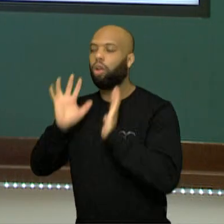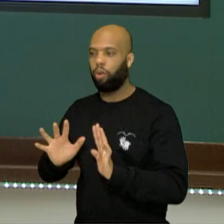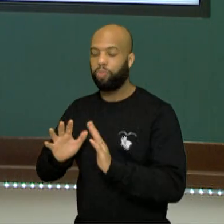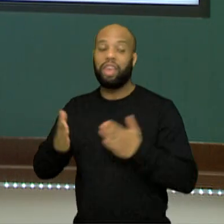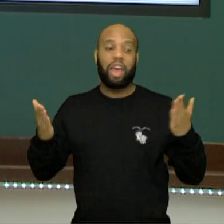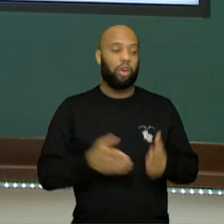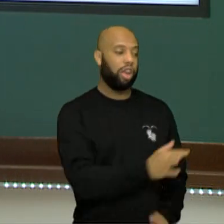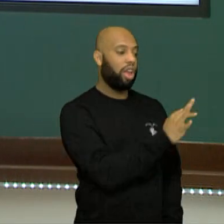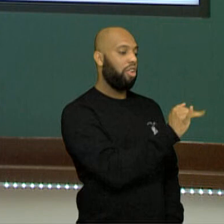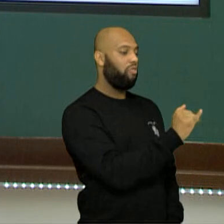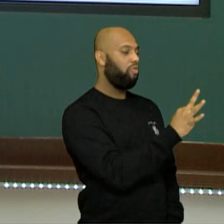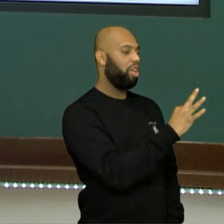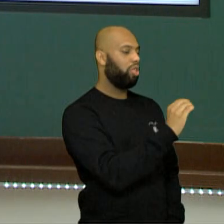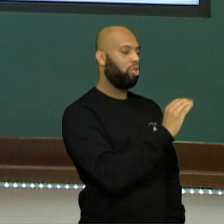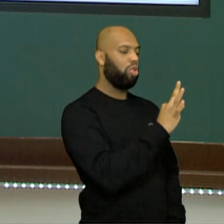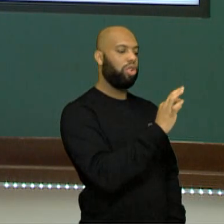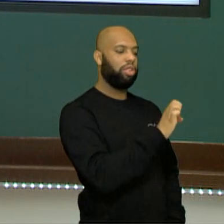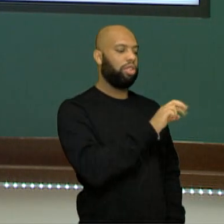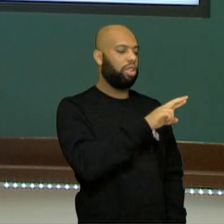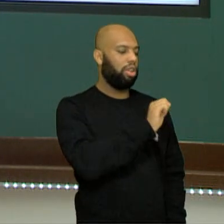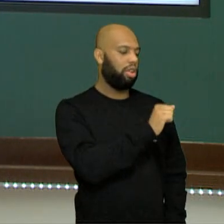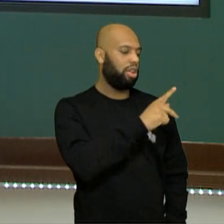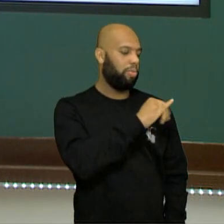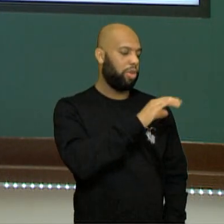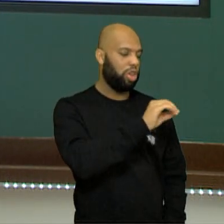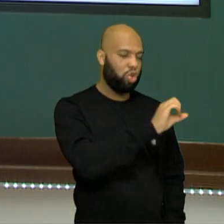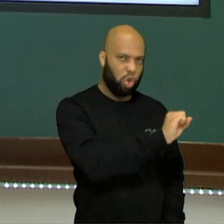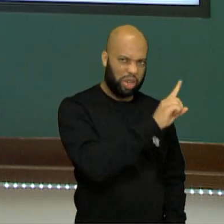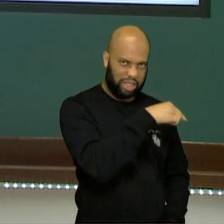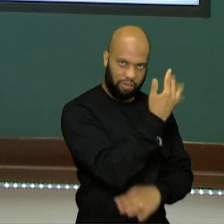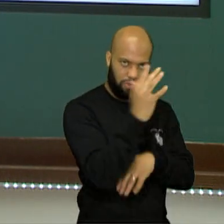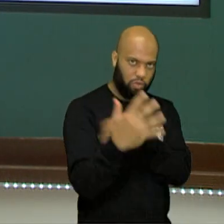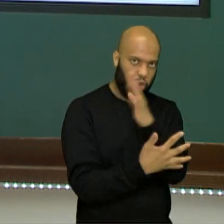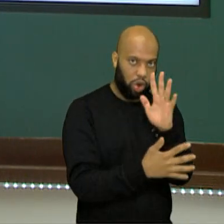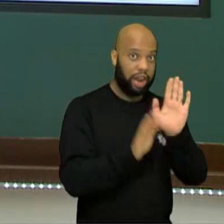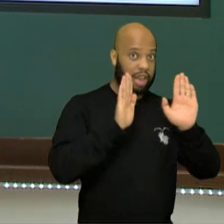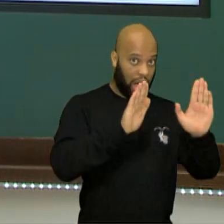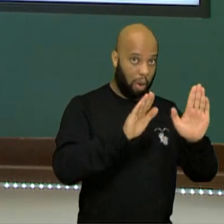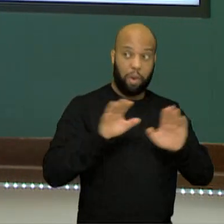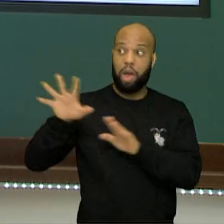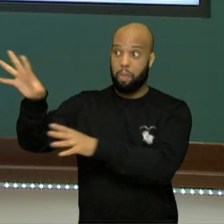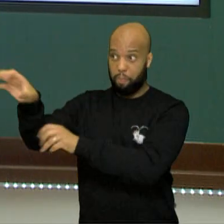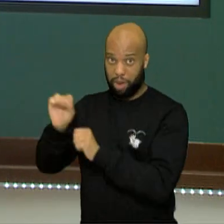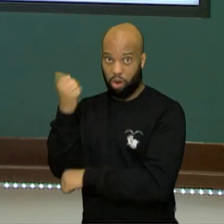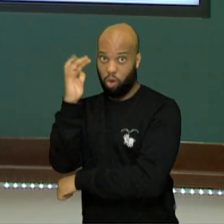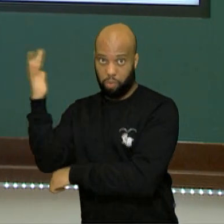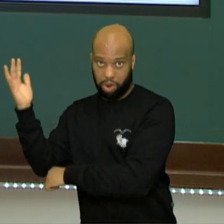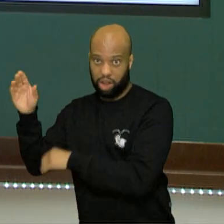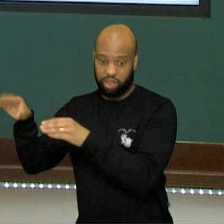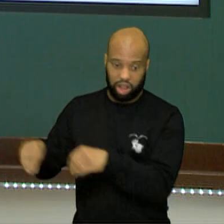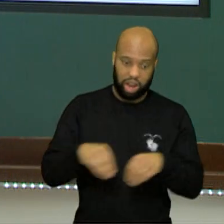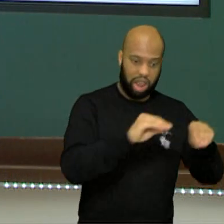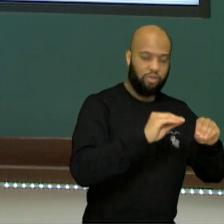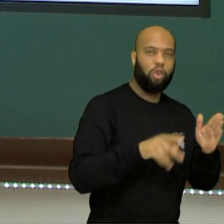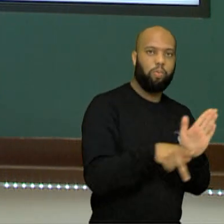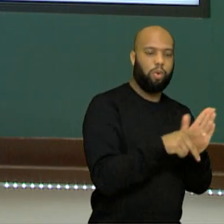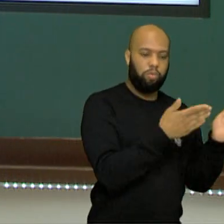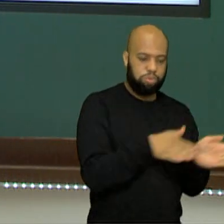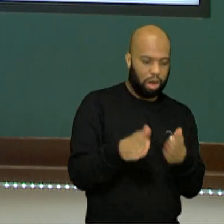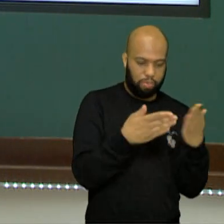os fitoterápicos não são a planta em si. Elas são a planta, mas ela foi levada para um laboratório, passou por um processo